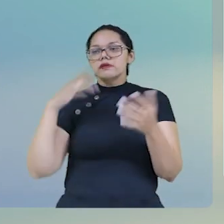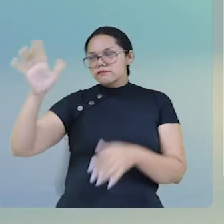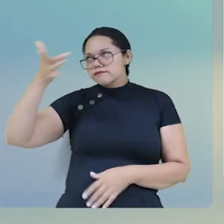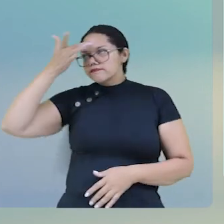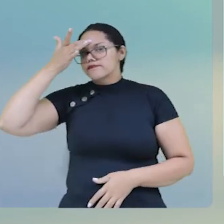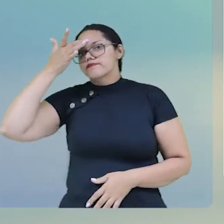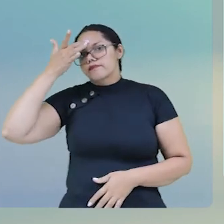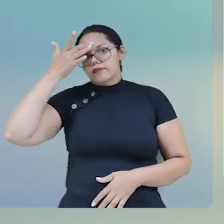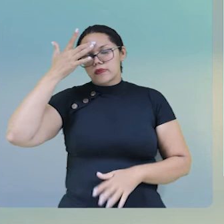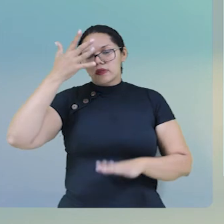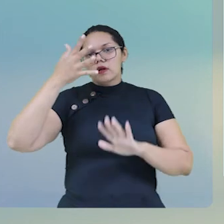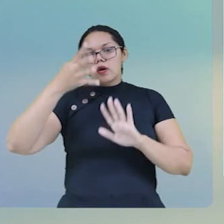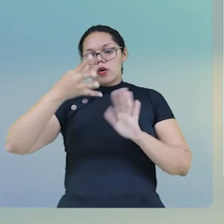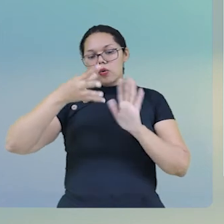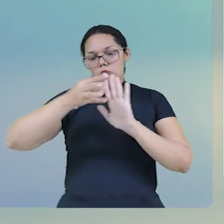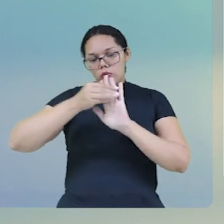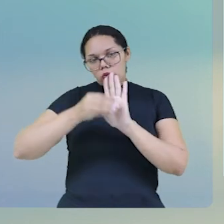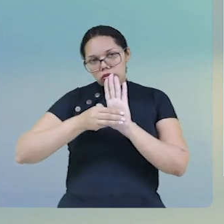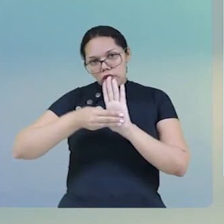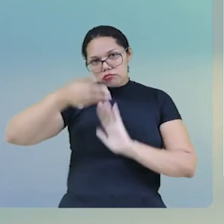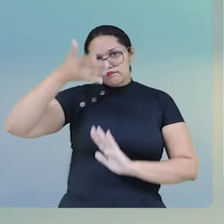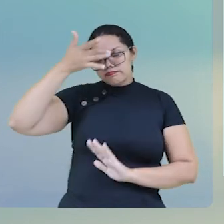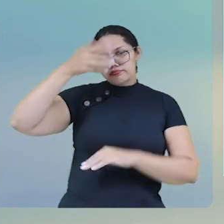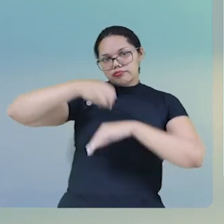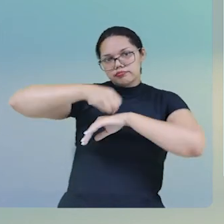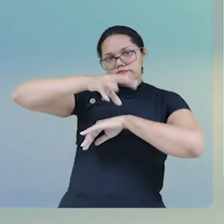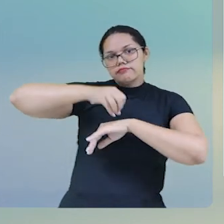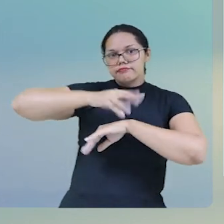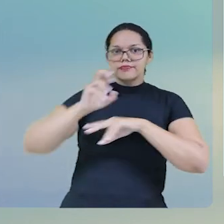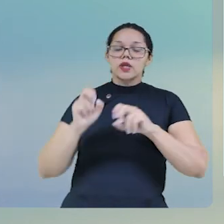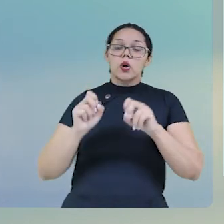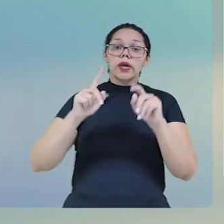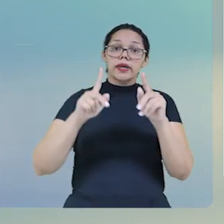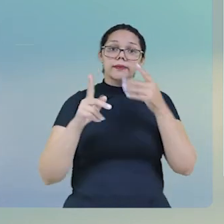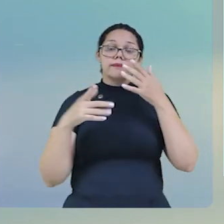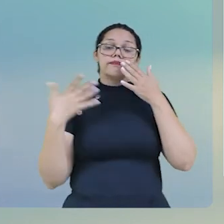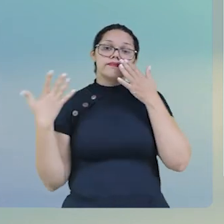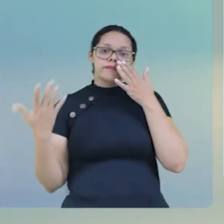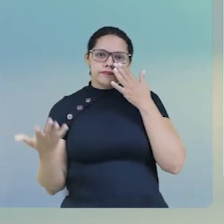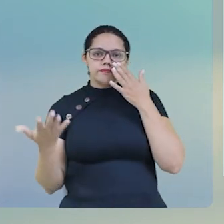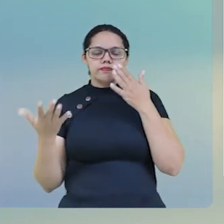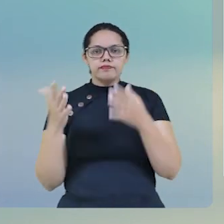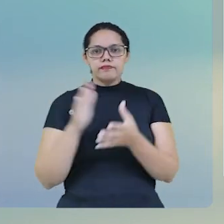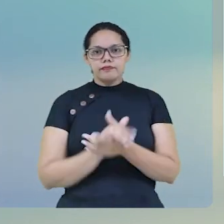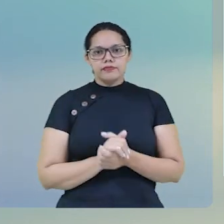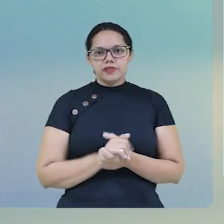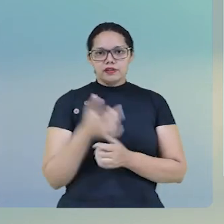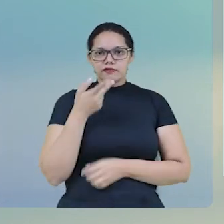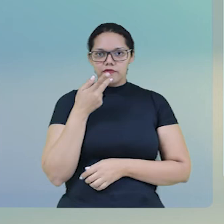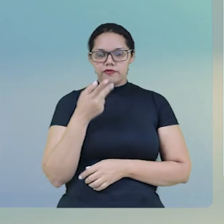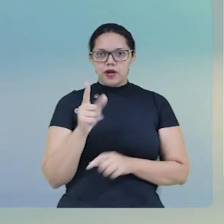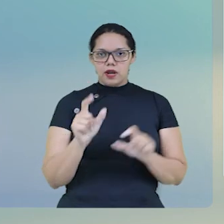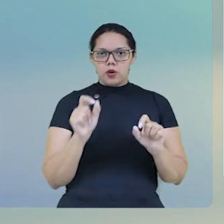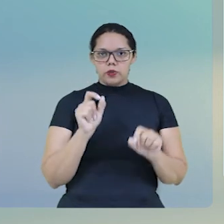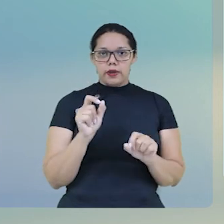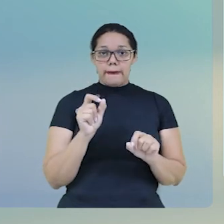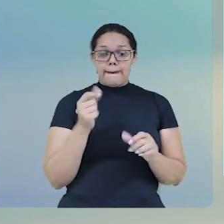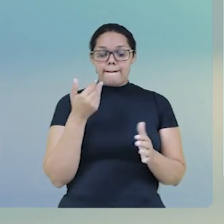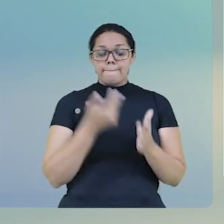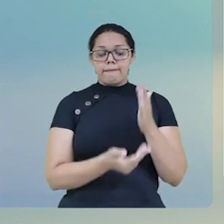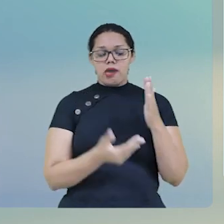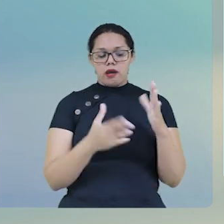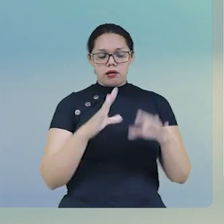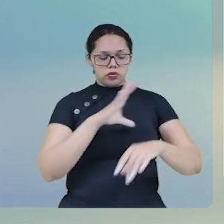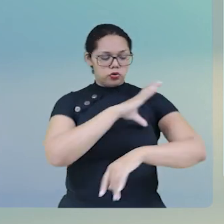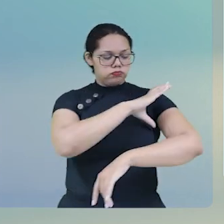fixar o conteúdo que foi passado para vocês. Vamos falar aqui de perda de massa muscular,